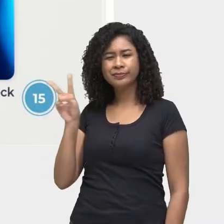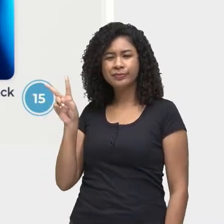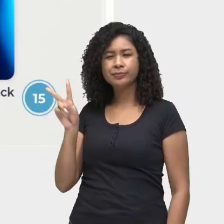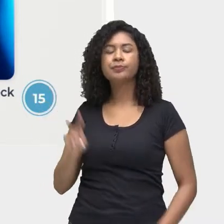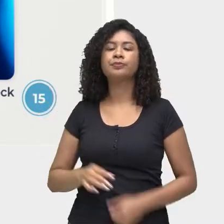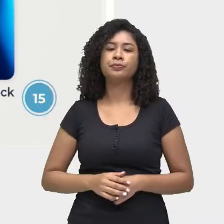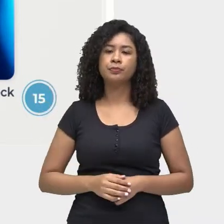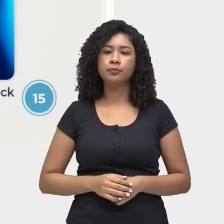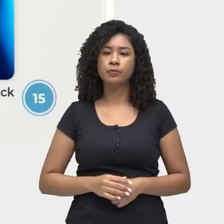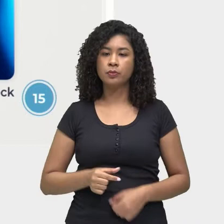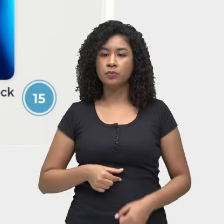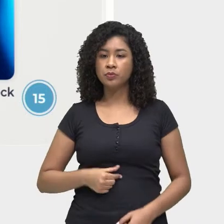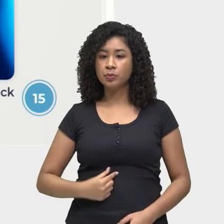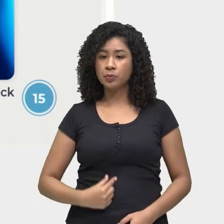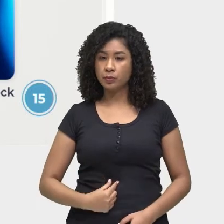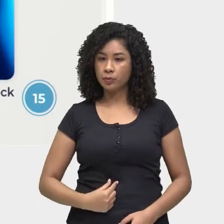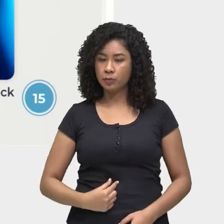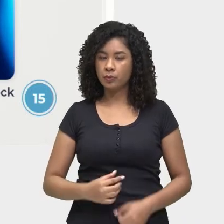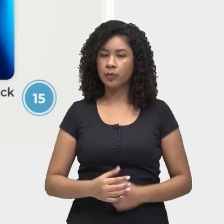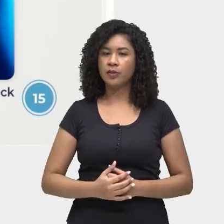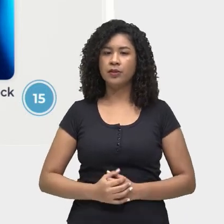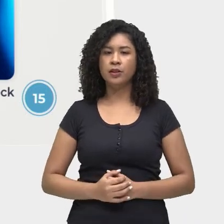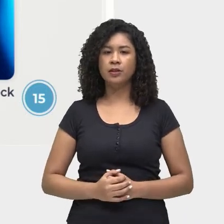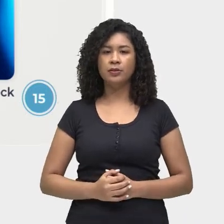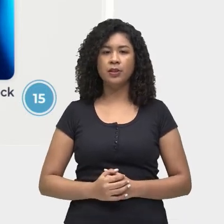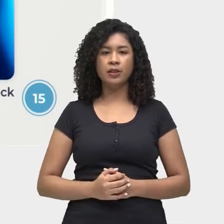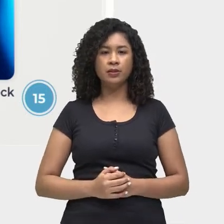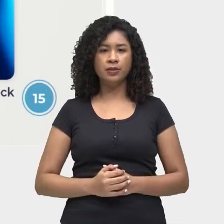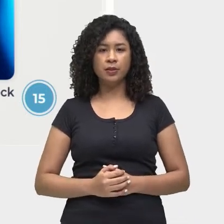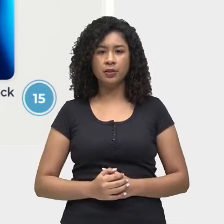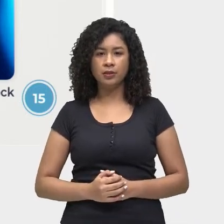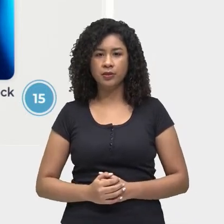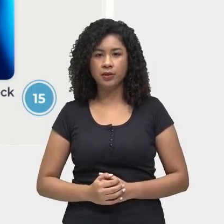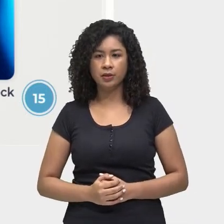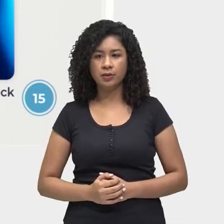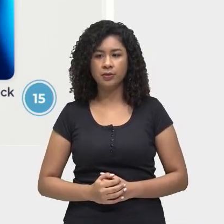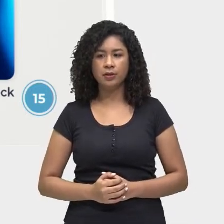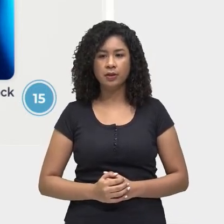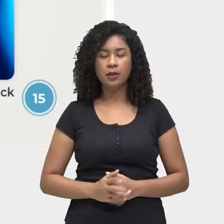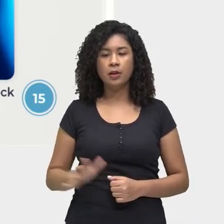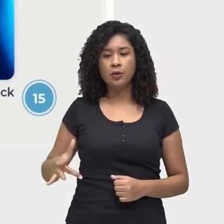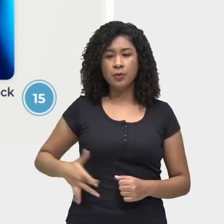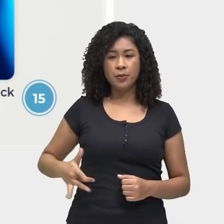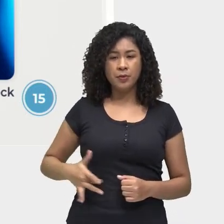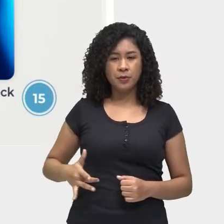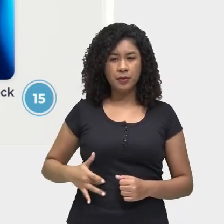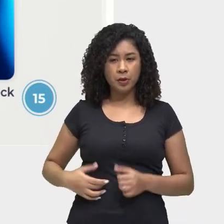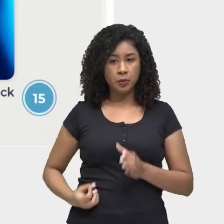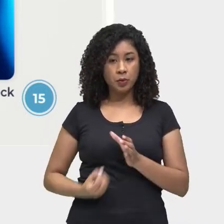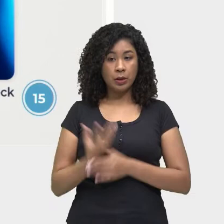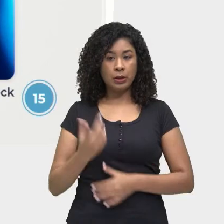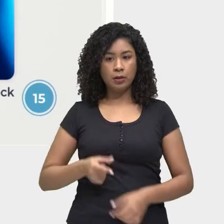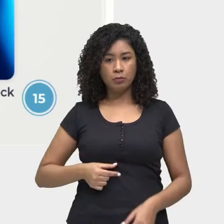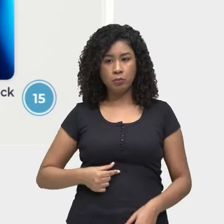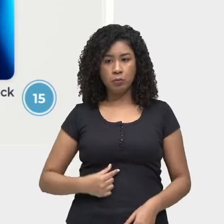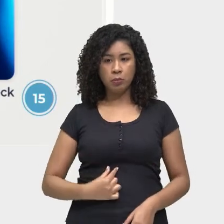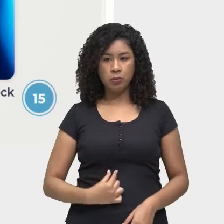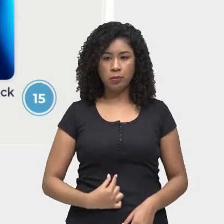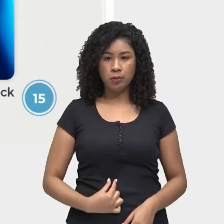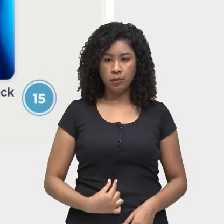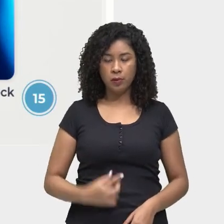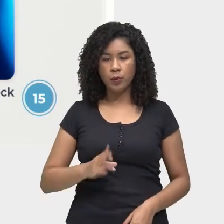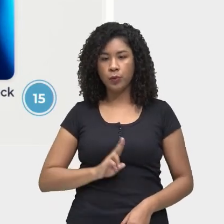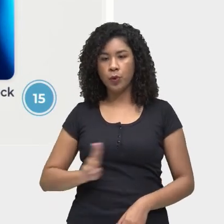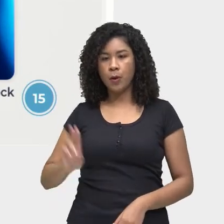é produzida pelo fígado, mas é armazenada onde? Na vesícula biliar. E às vezes, por causa do nome